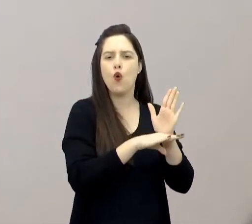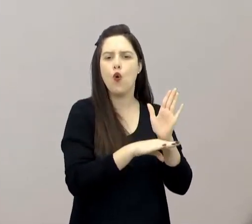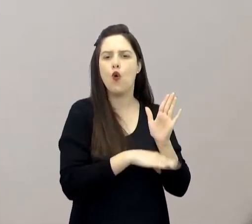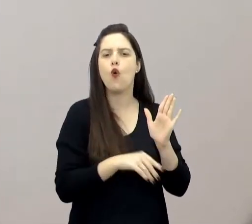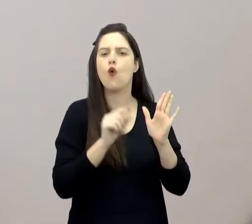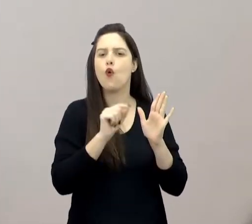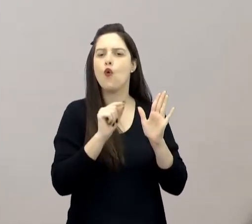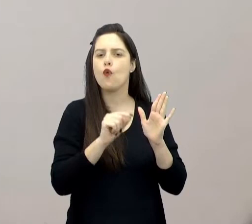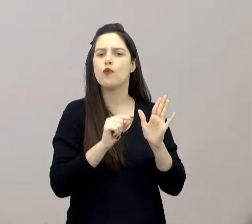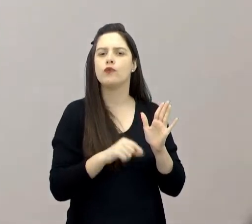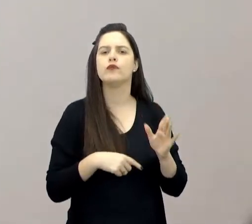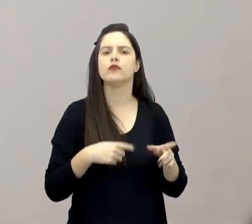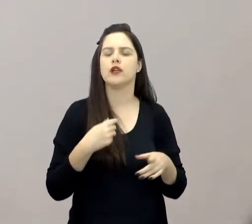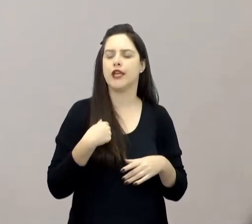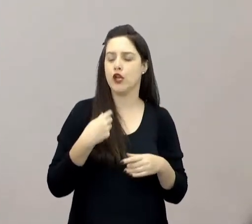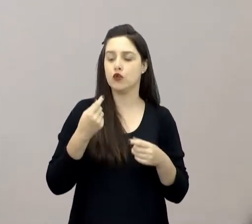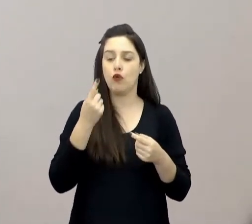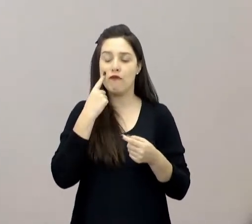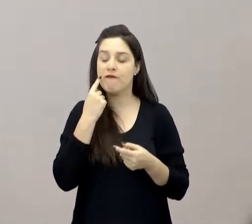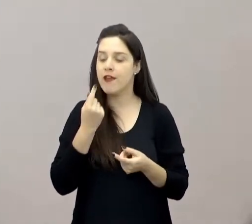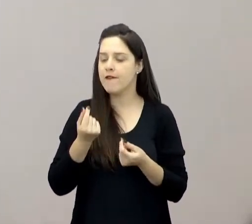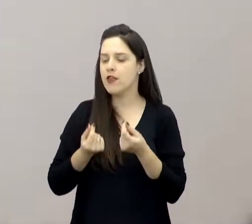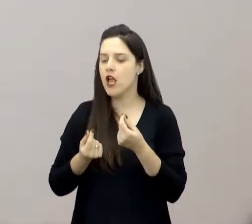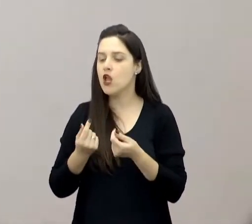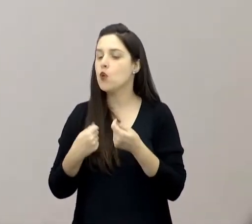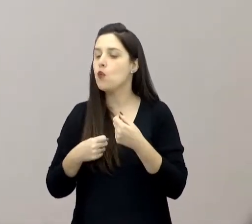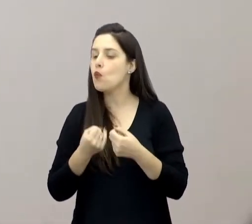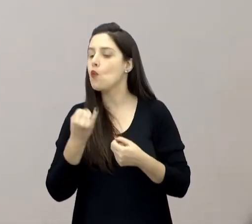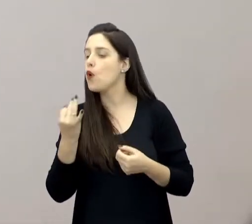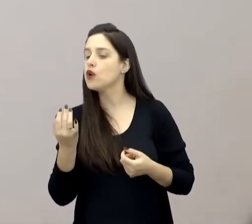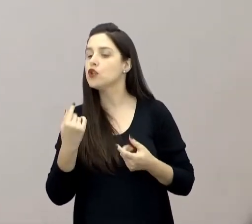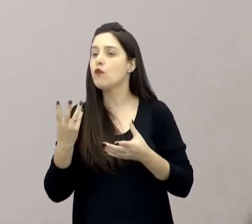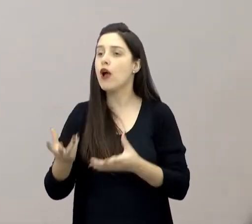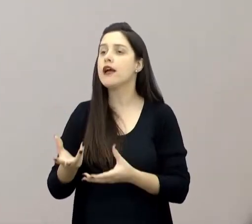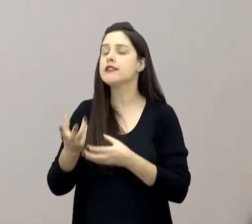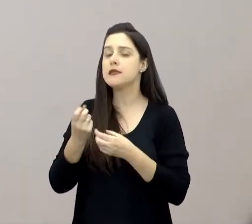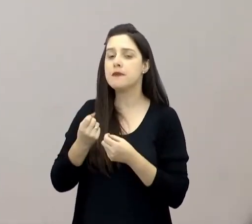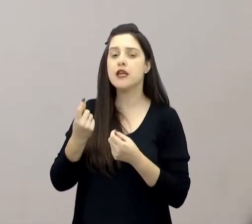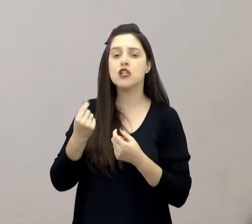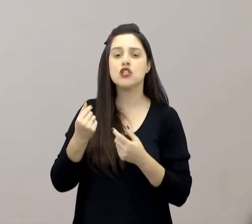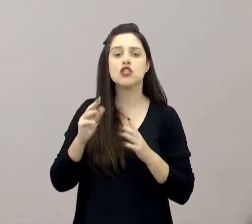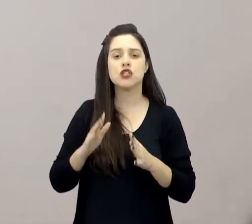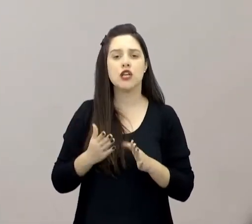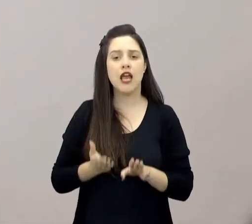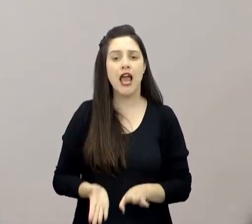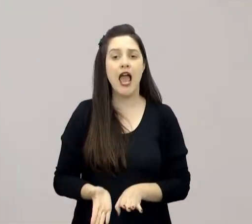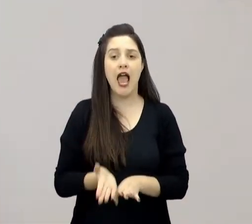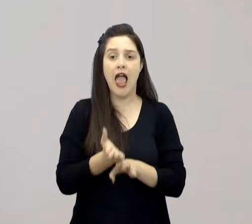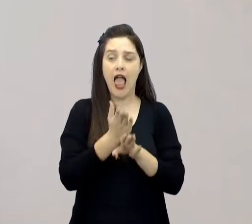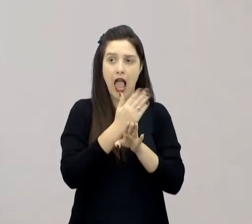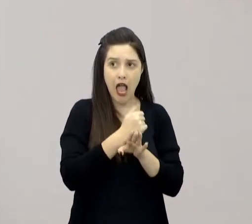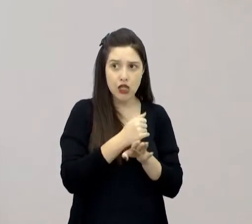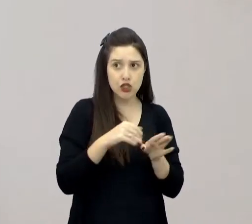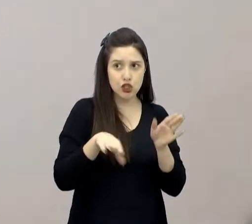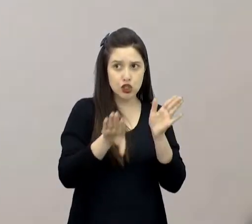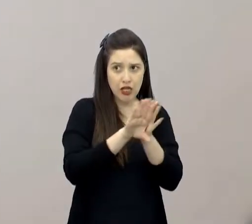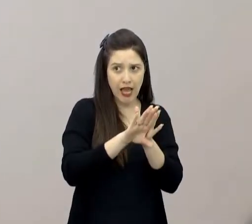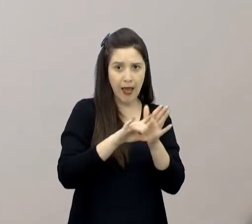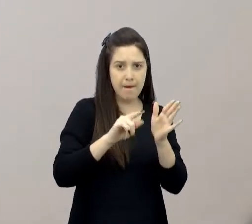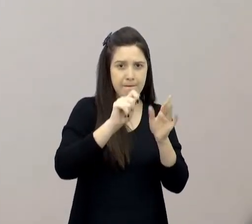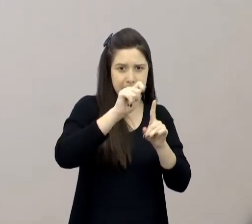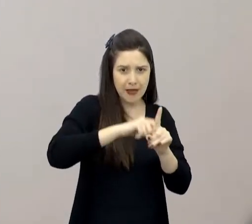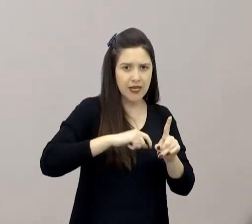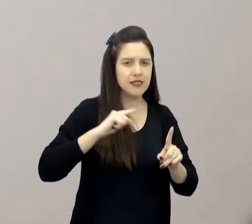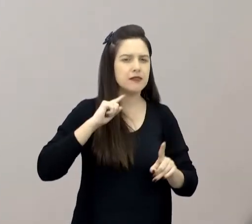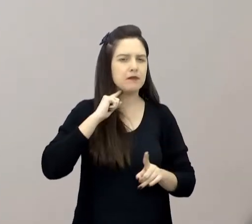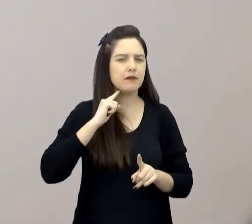em abril, eu estou verificando ali quanto do que eu vou gastar, que eu vou receber em maio. Antes de chegar maio, eu congelo isso. Eu